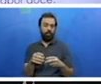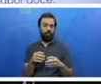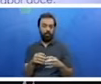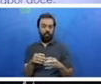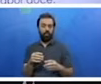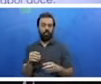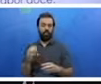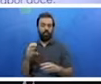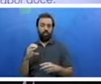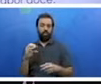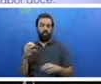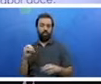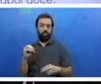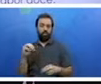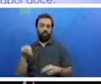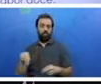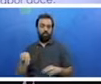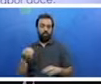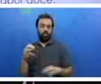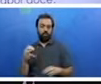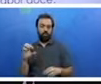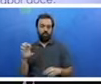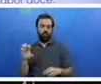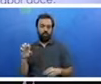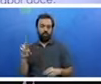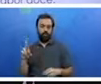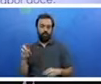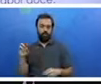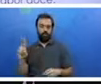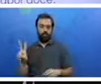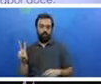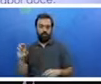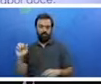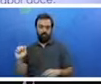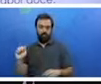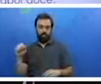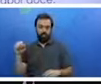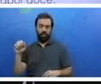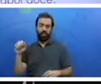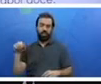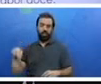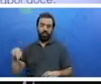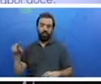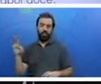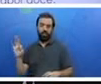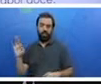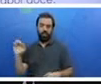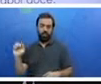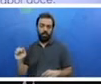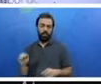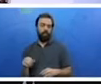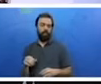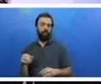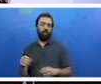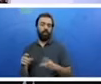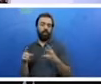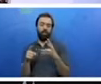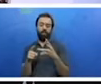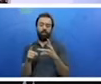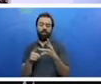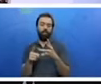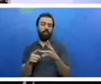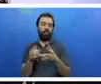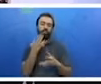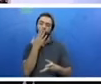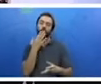por um tempo maior, e realçador, que aumenta a percepção do sabor doce.